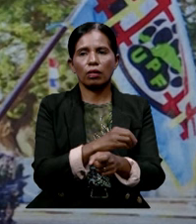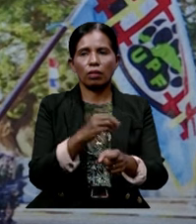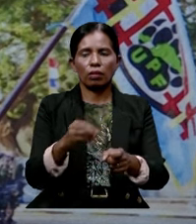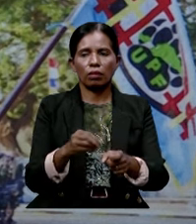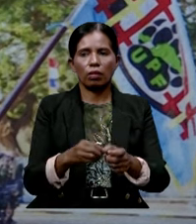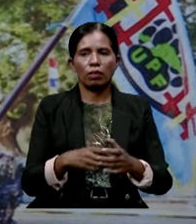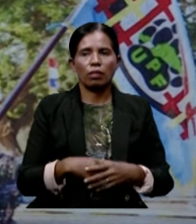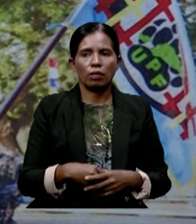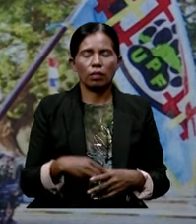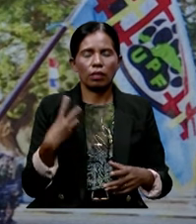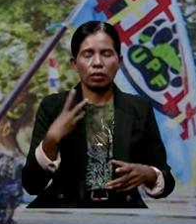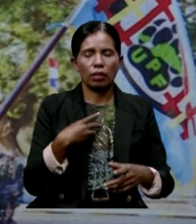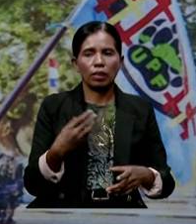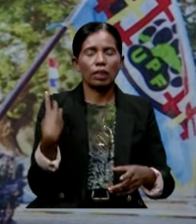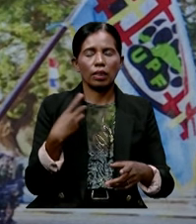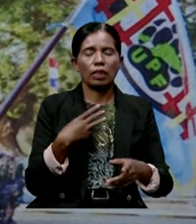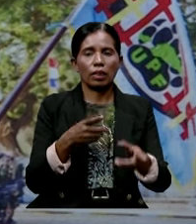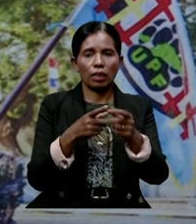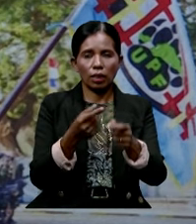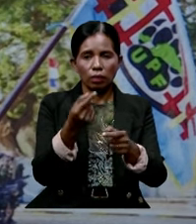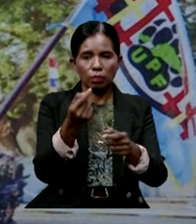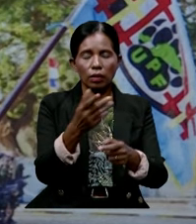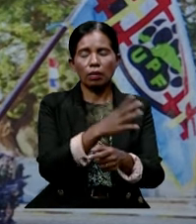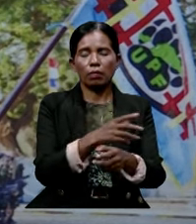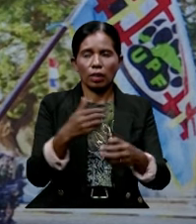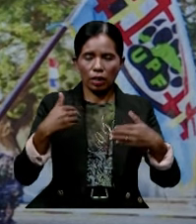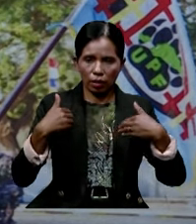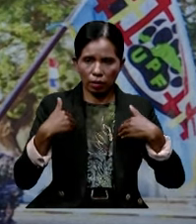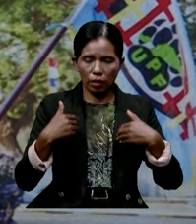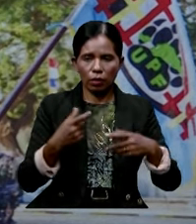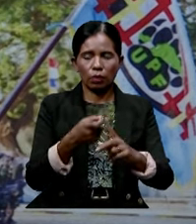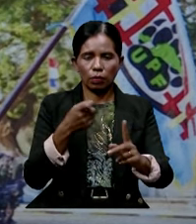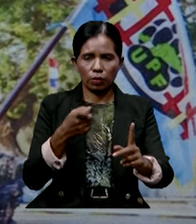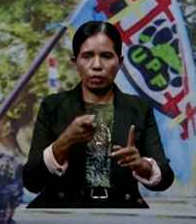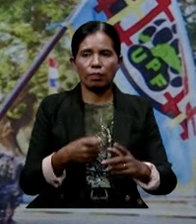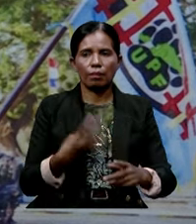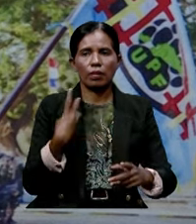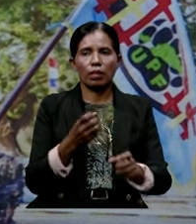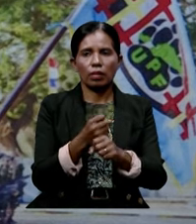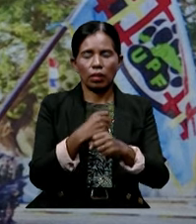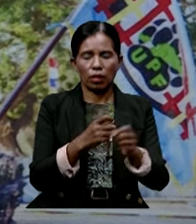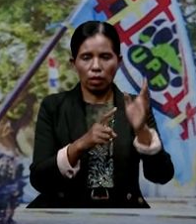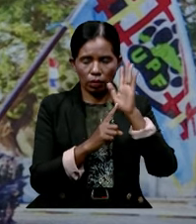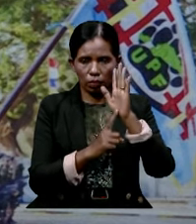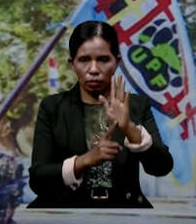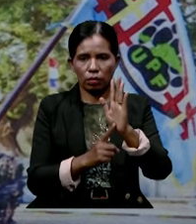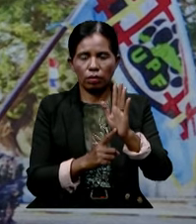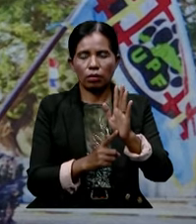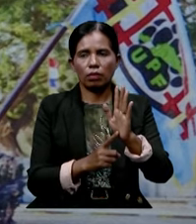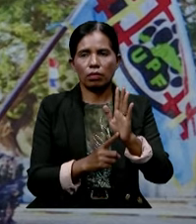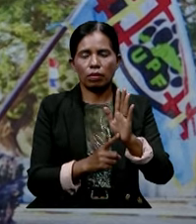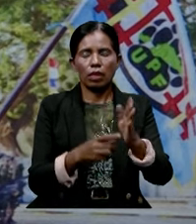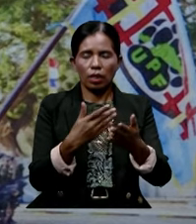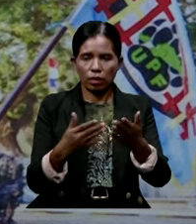bala neve maka usene ne agora da une faz parte da hosi evidência e se